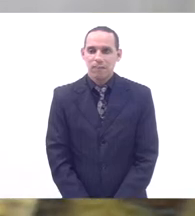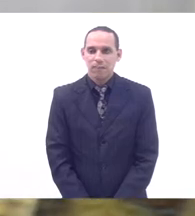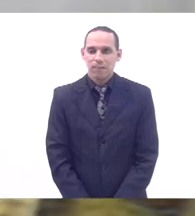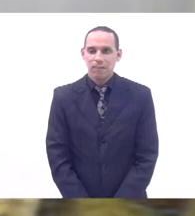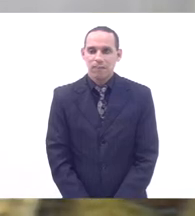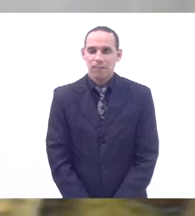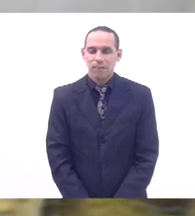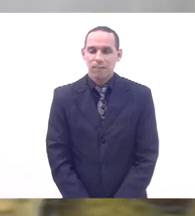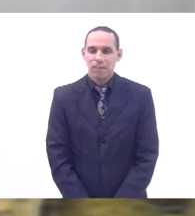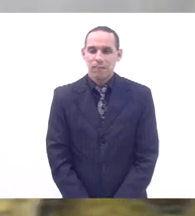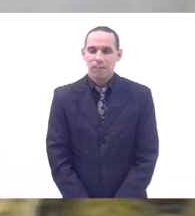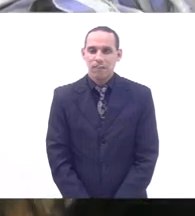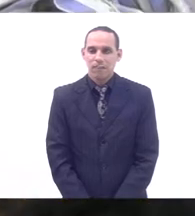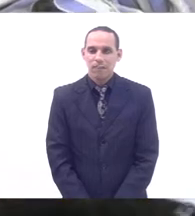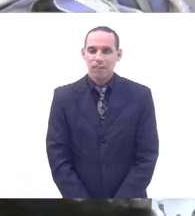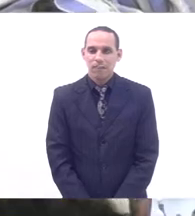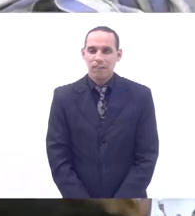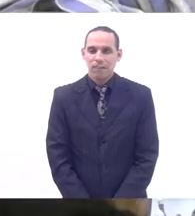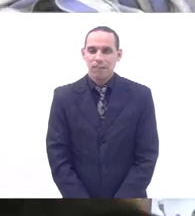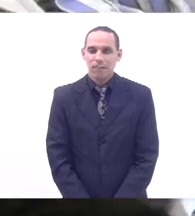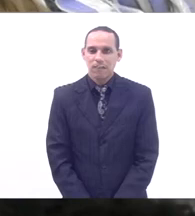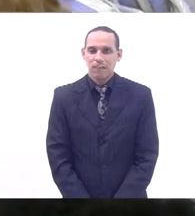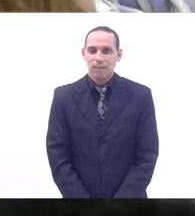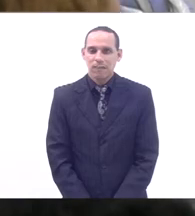ô, ô, ô,